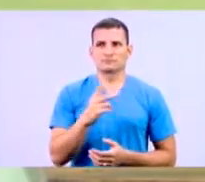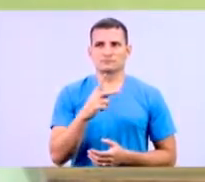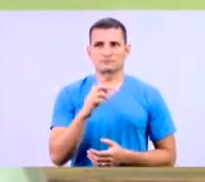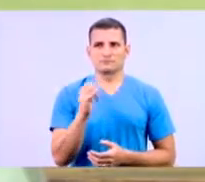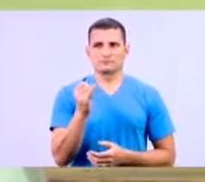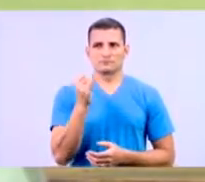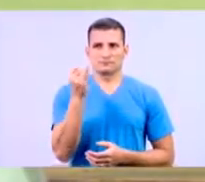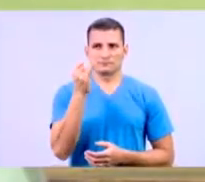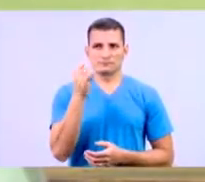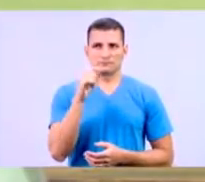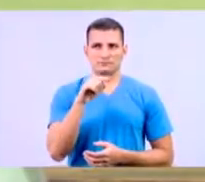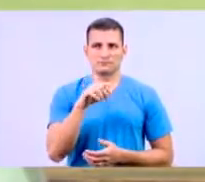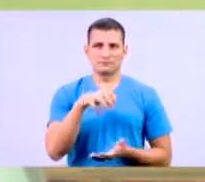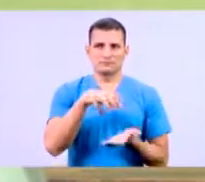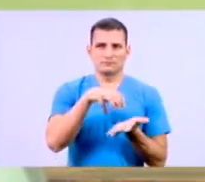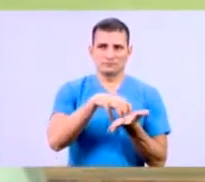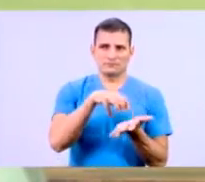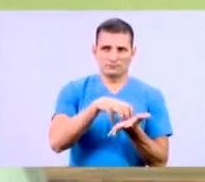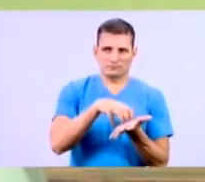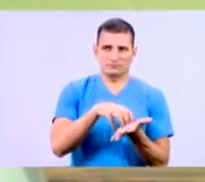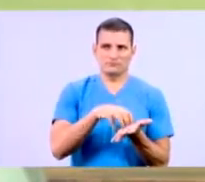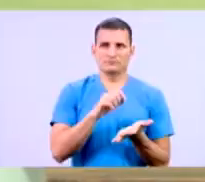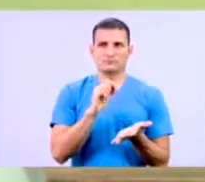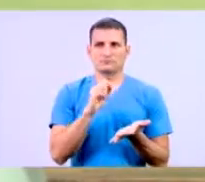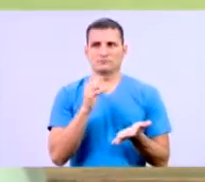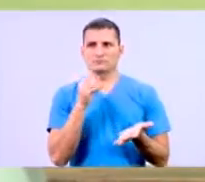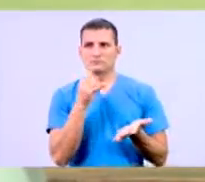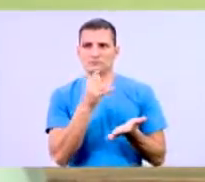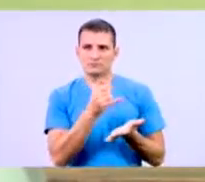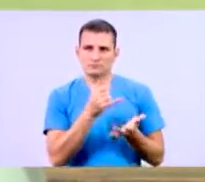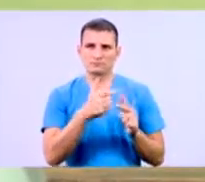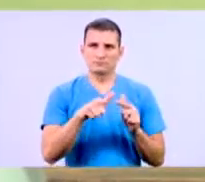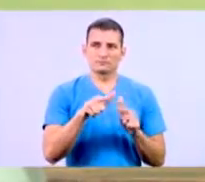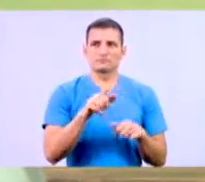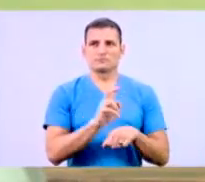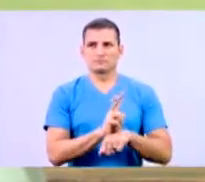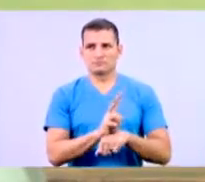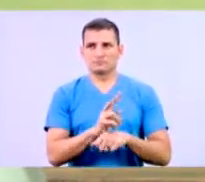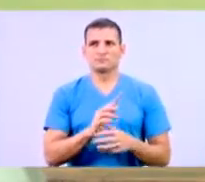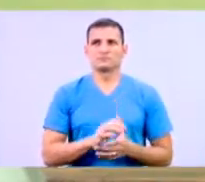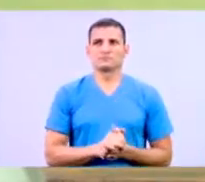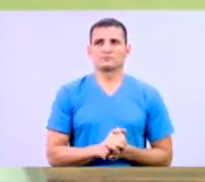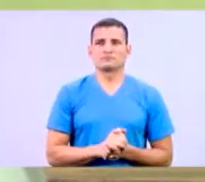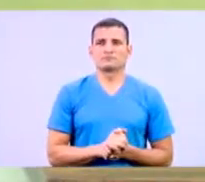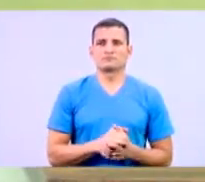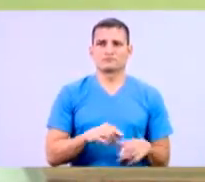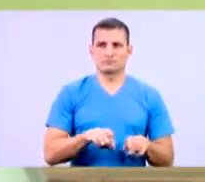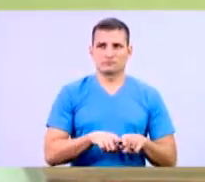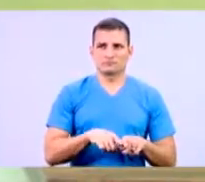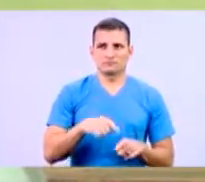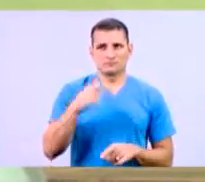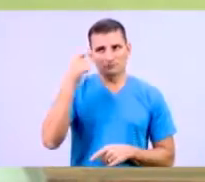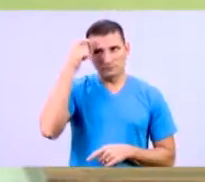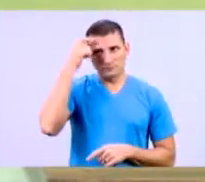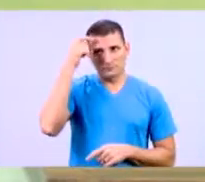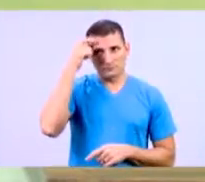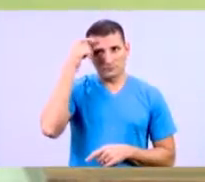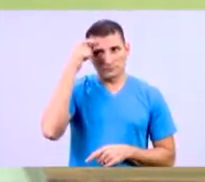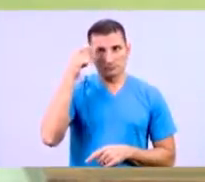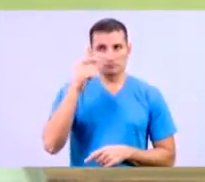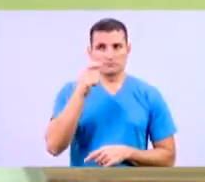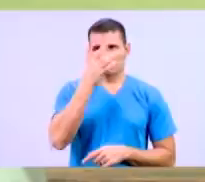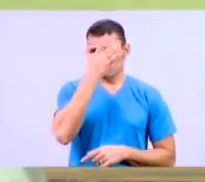atuação como ponto central para a notificação de problemas de segurança e promover também a conscientização da população sobre